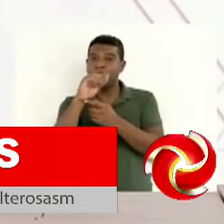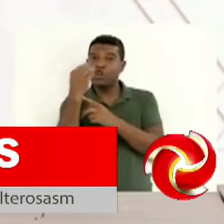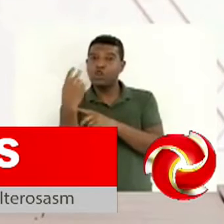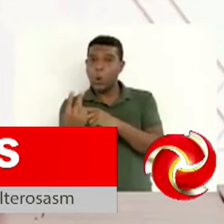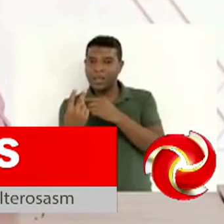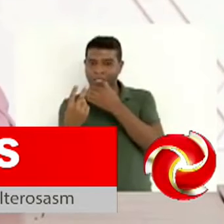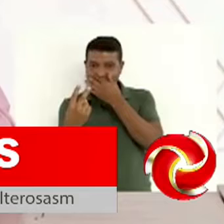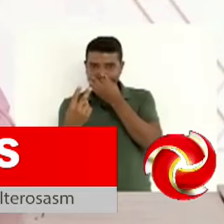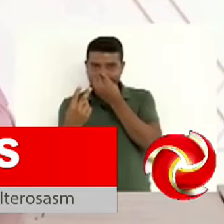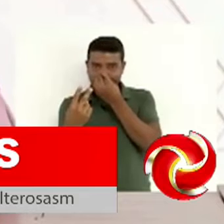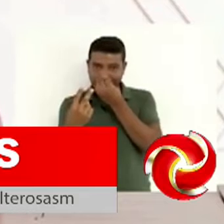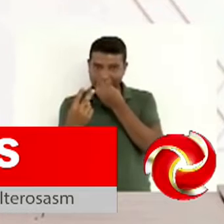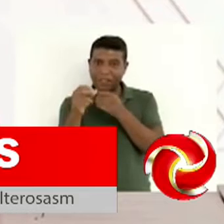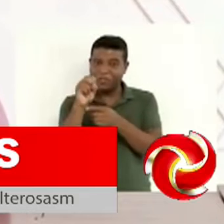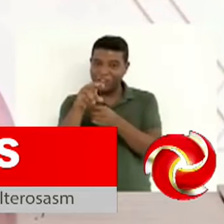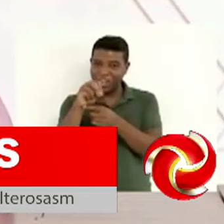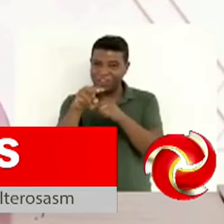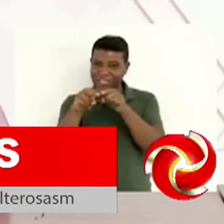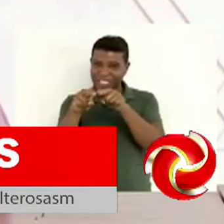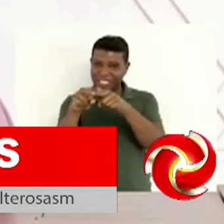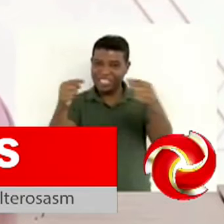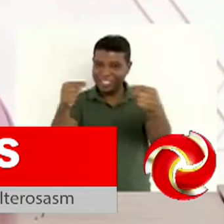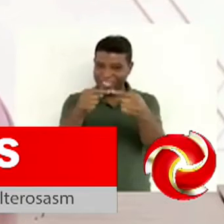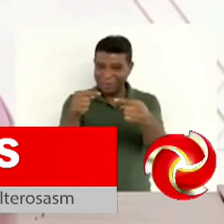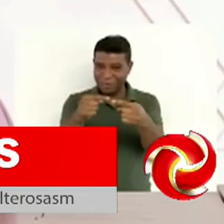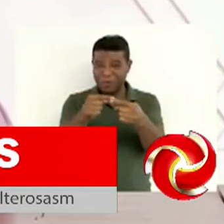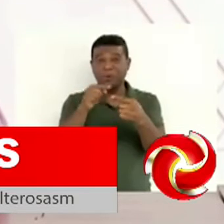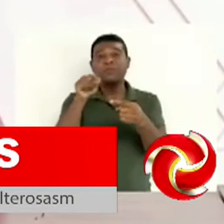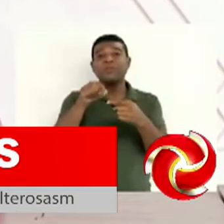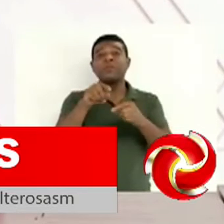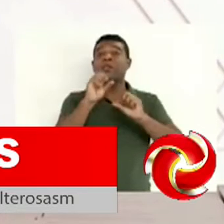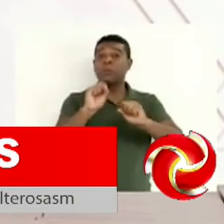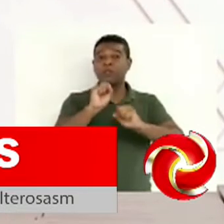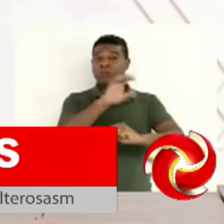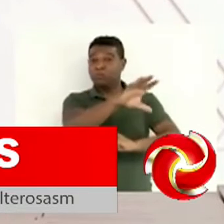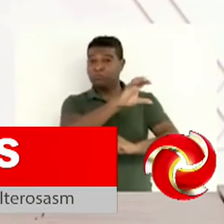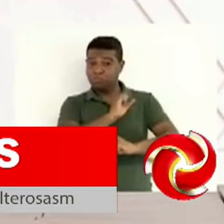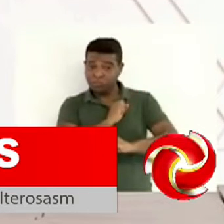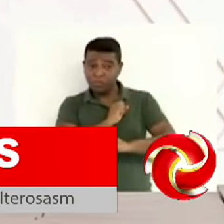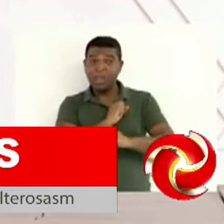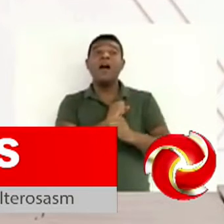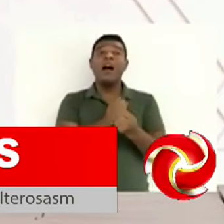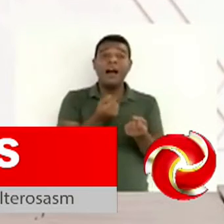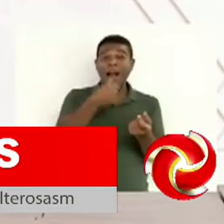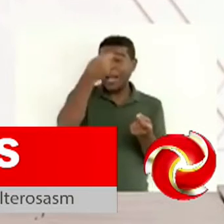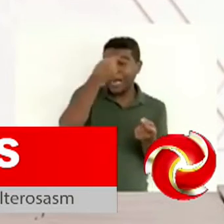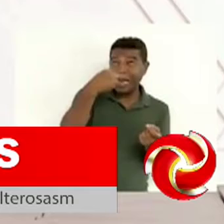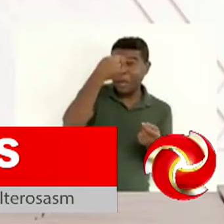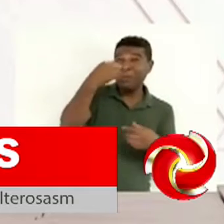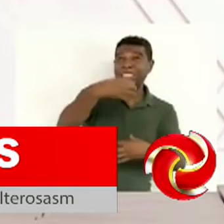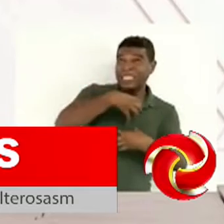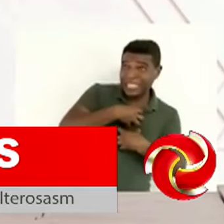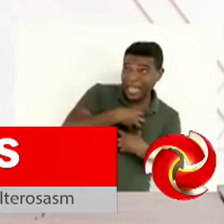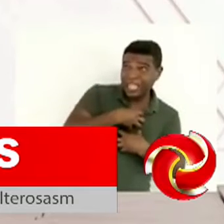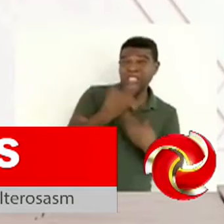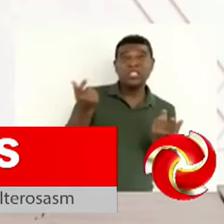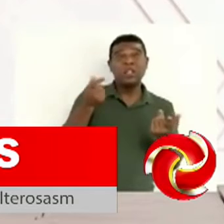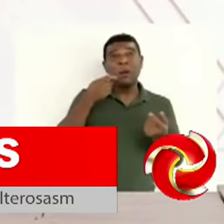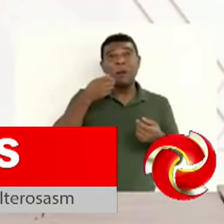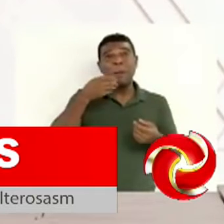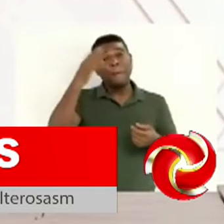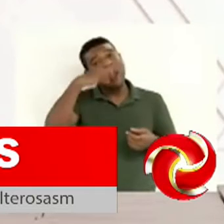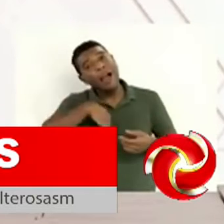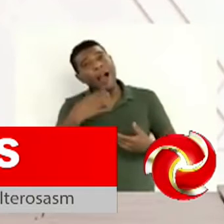Covid-19. Essa ampliação, ela significa o esforço que nós temos feito junto à Secretaria Estadual